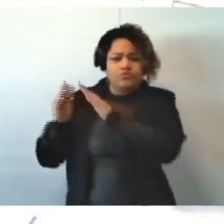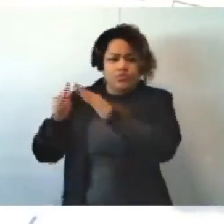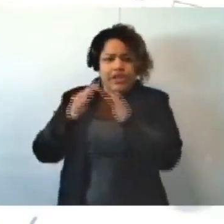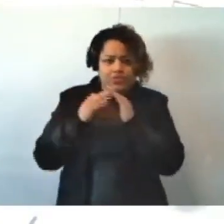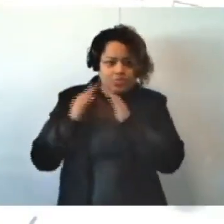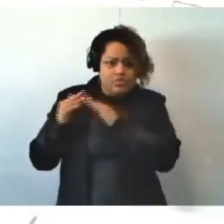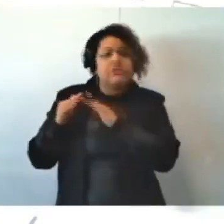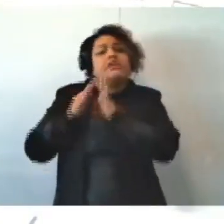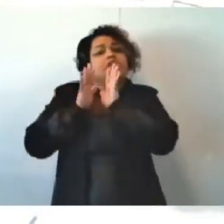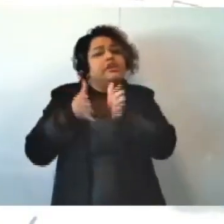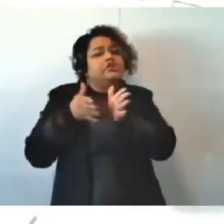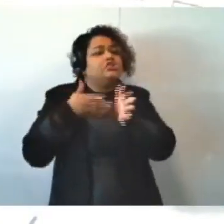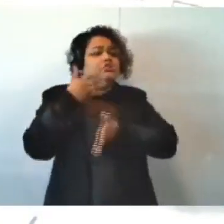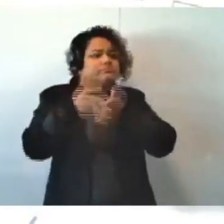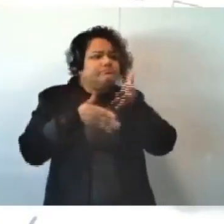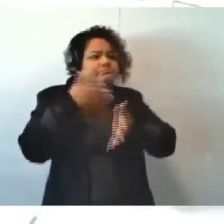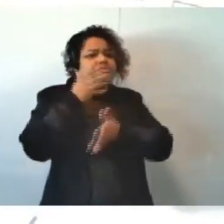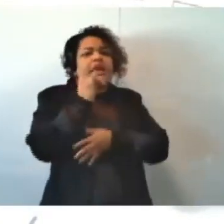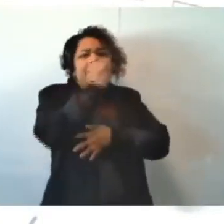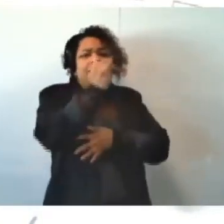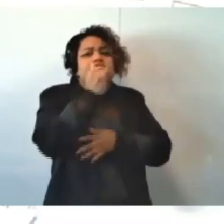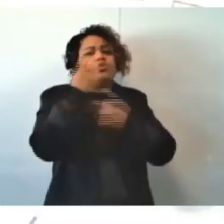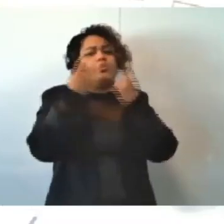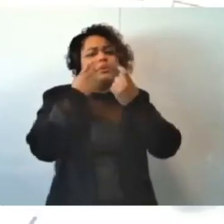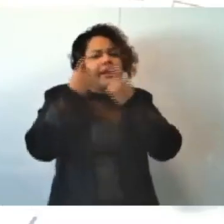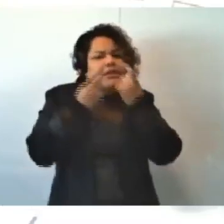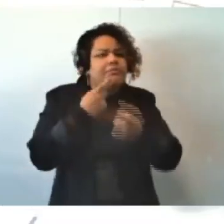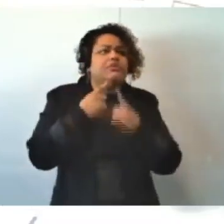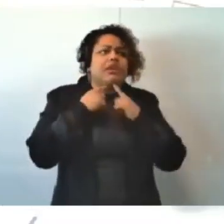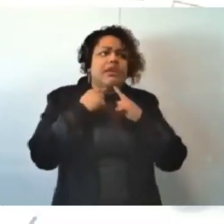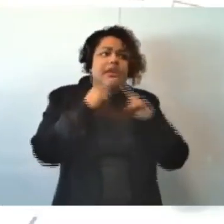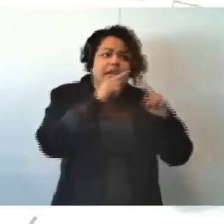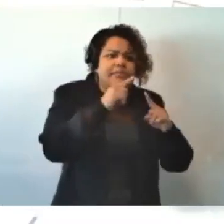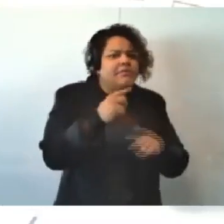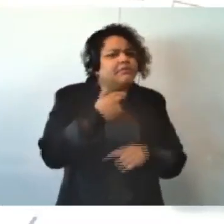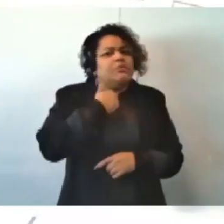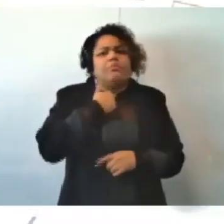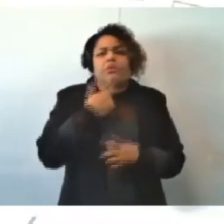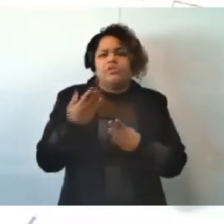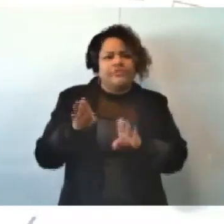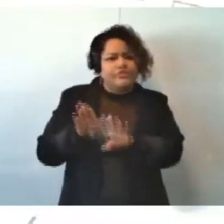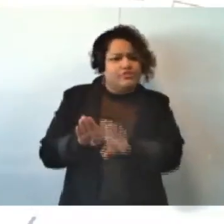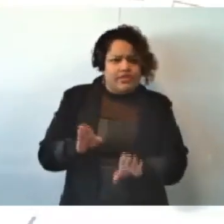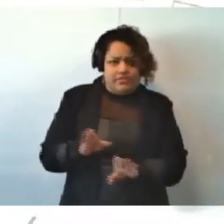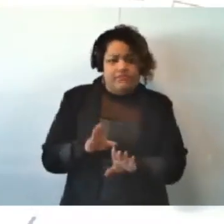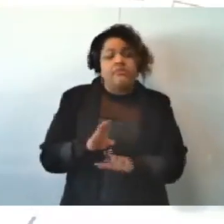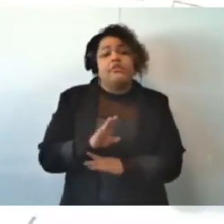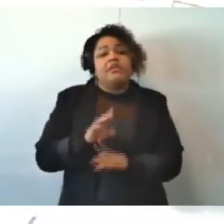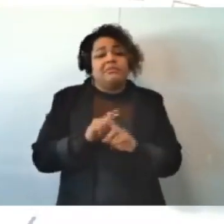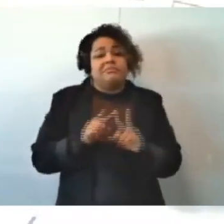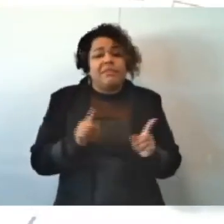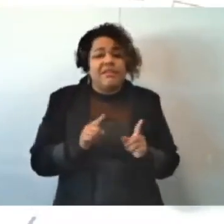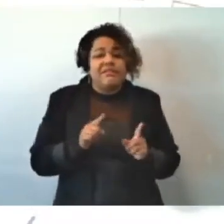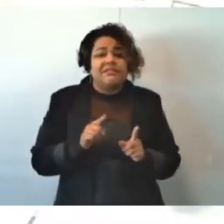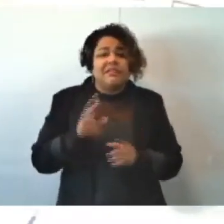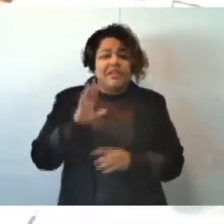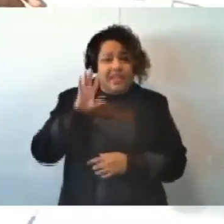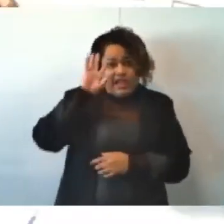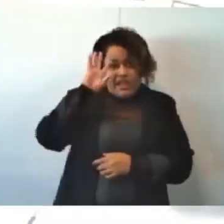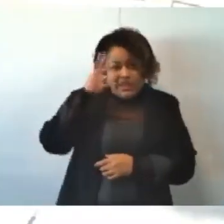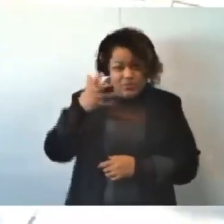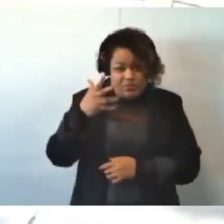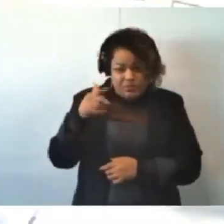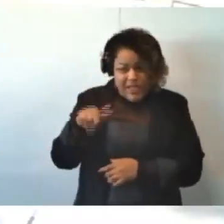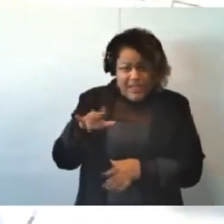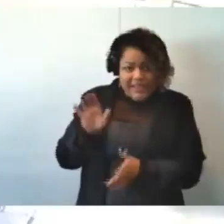Rua Sapucaí. Ao ponto da gente escutar só não resolve a situação. A gente tem que resolver problemas e problemas sérios. Só para